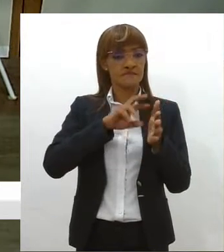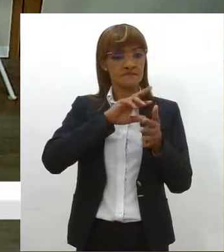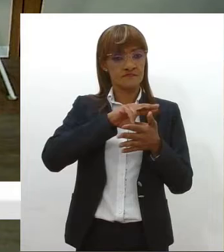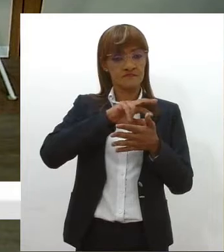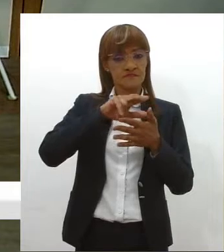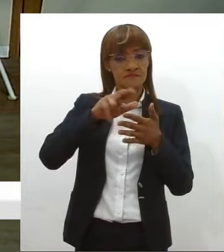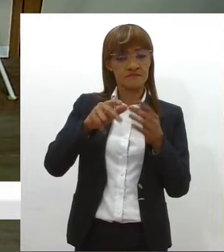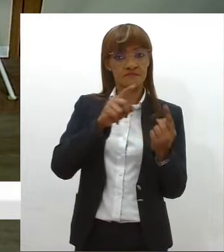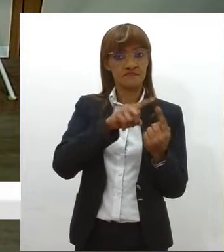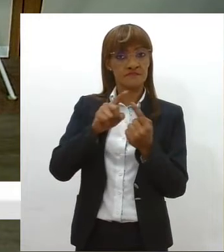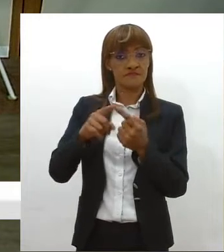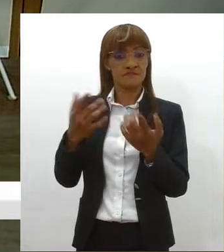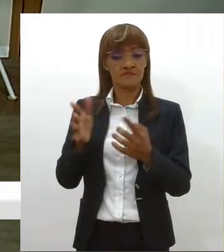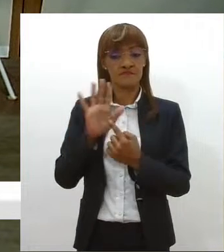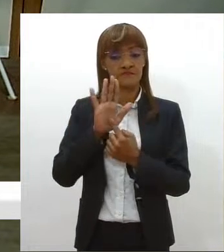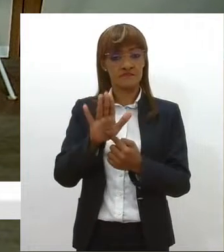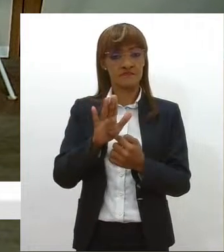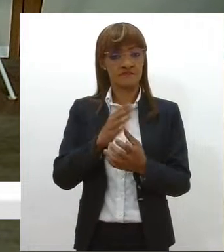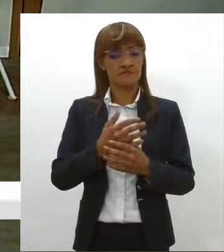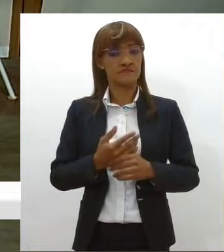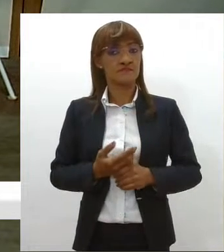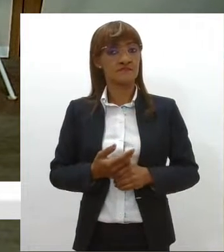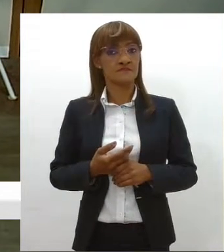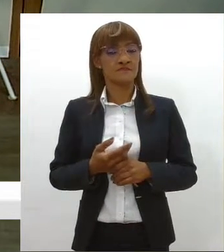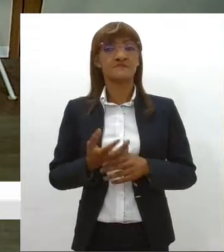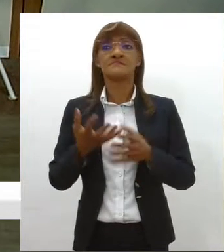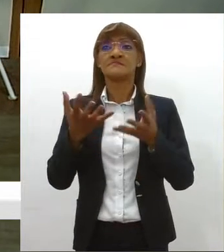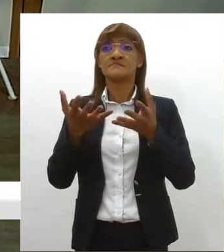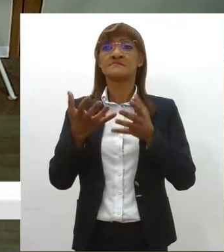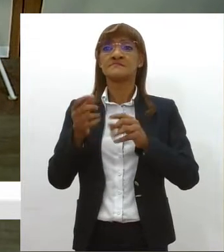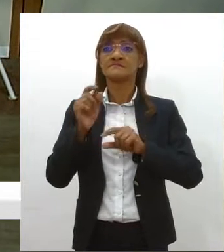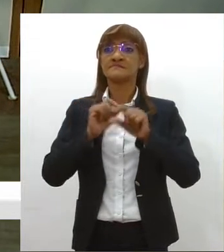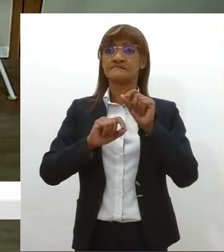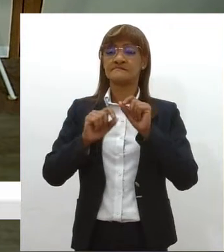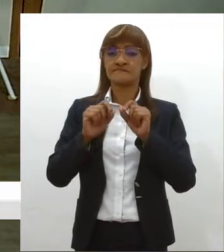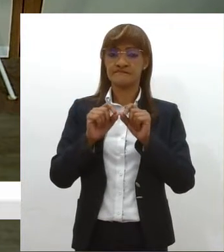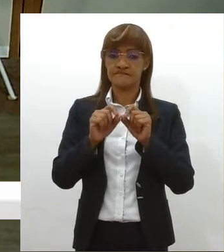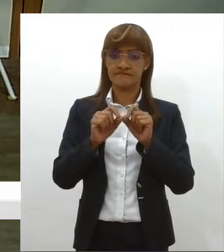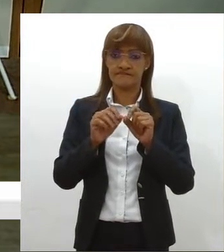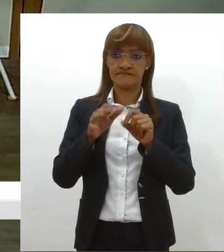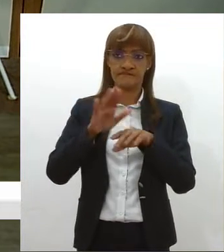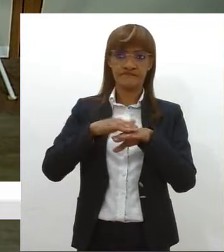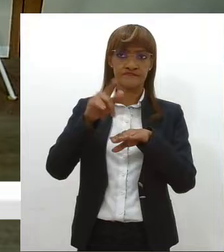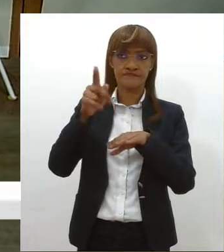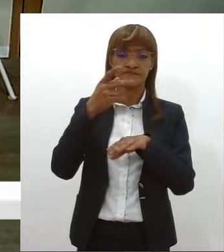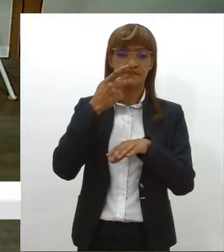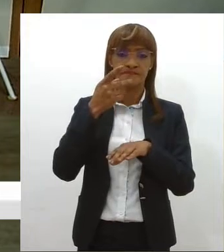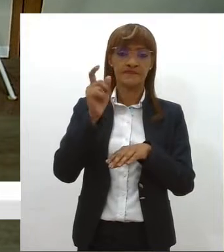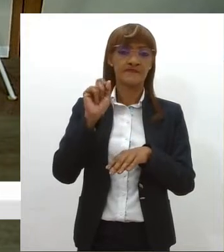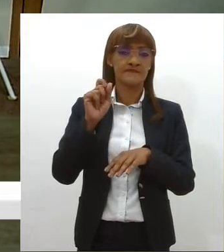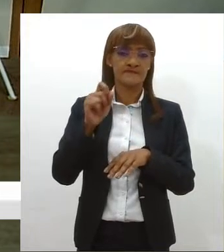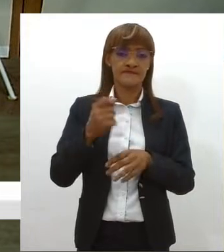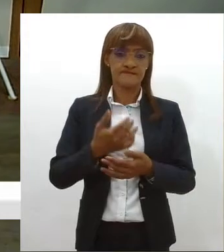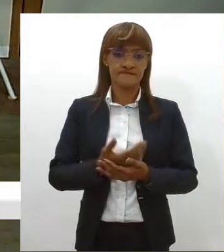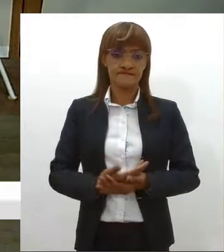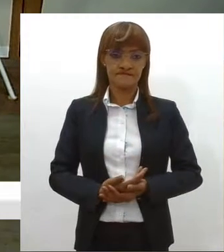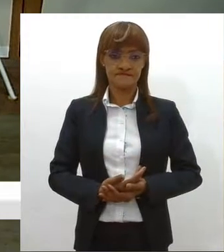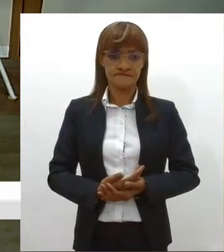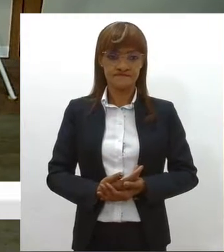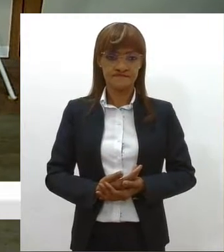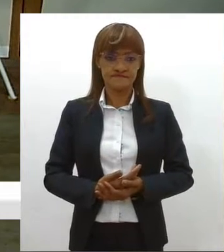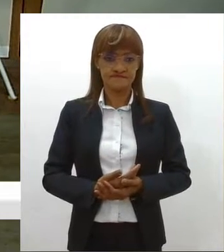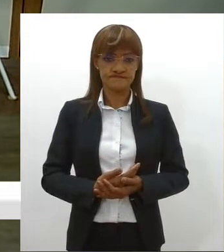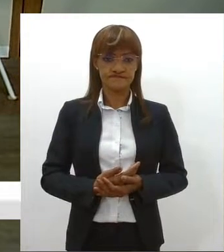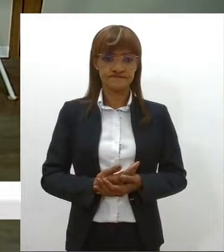apontando isso. E aí eu queria voltar um pouquinho de uma parte da sua fala, Jaqueline, que você diz da relação entre, né, o